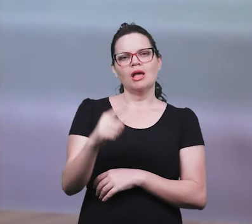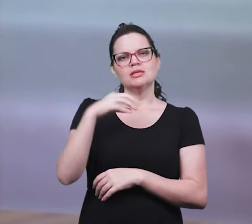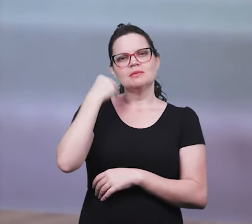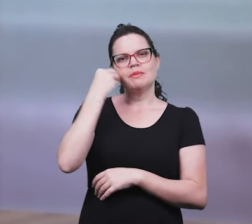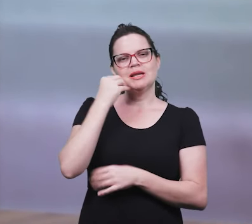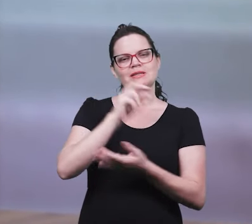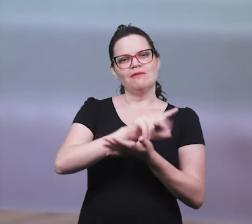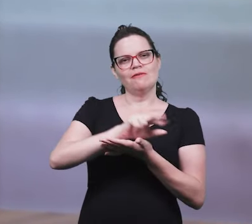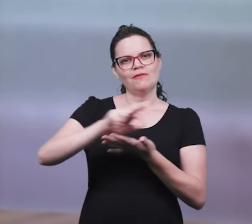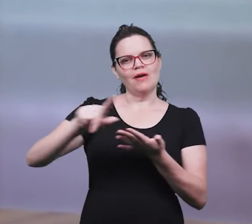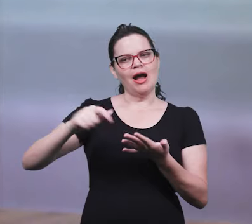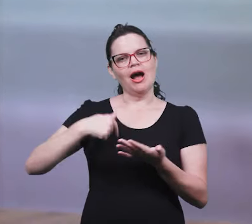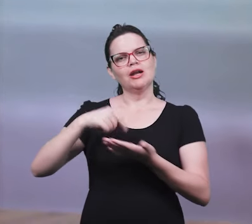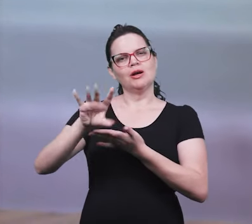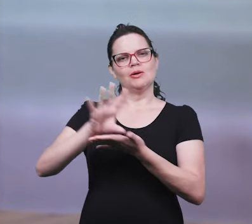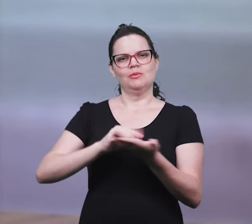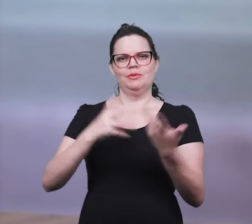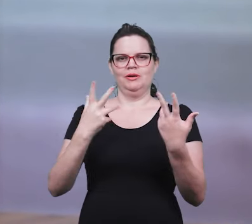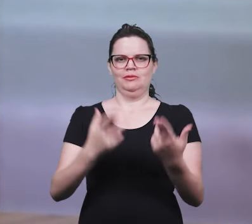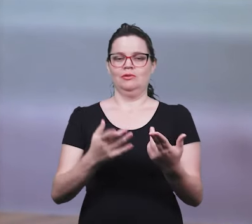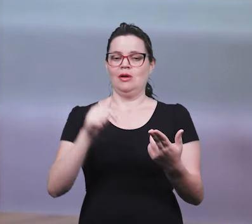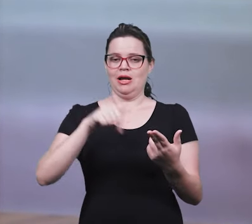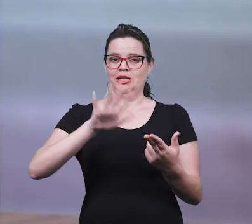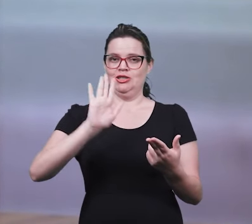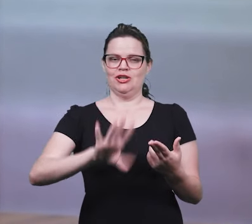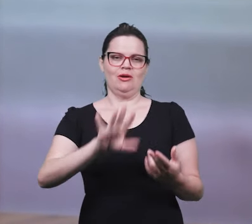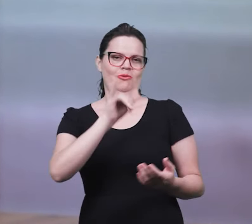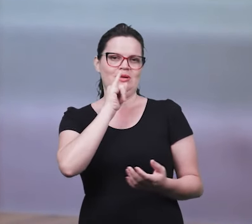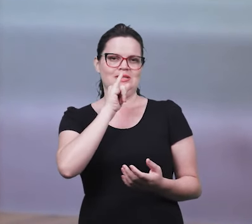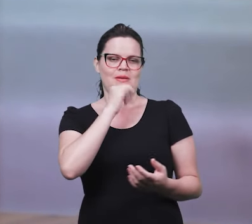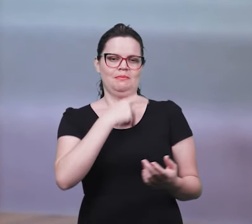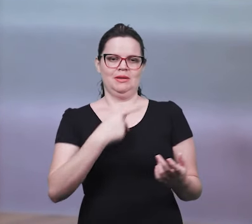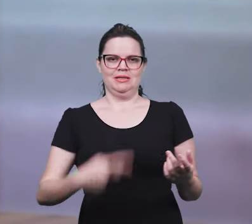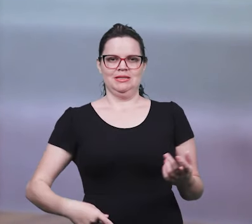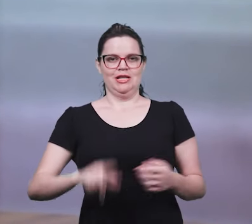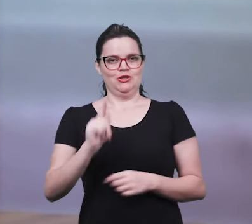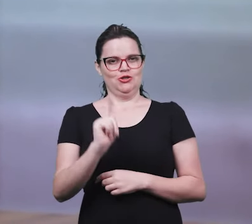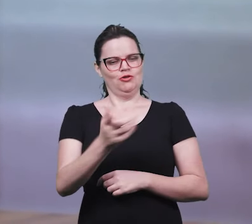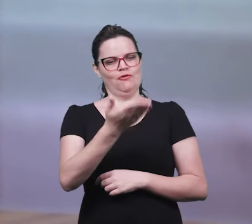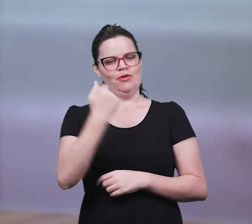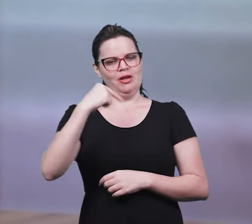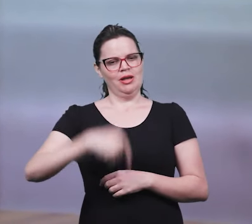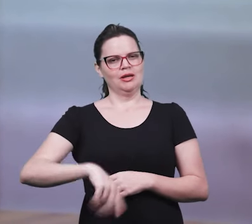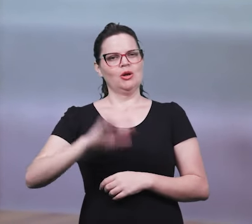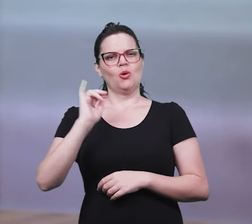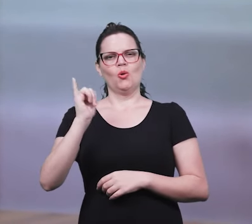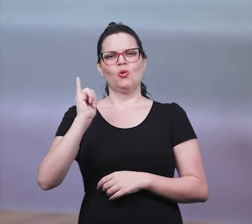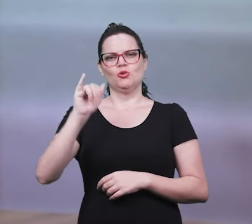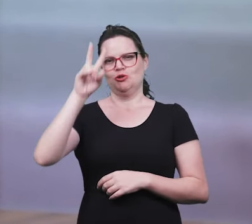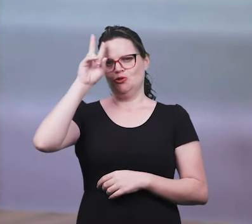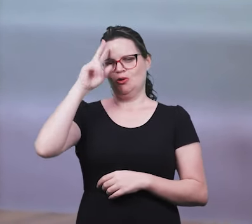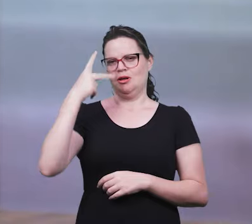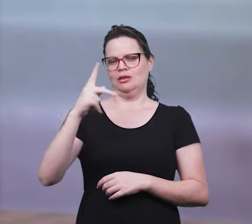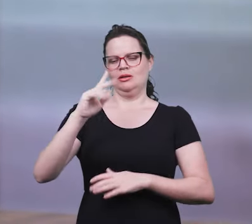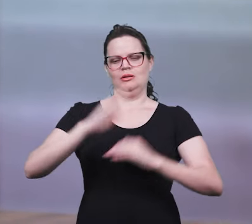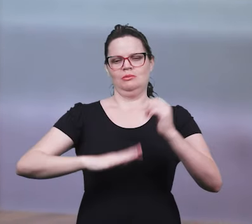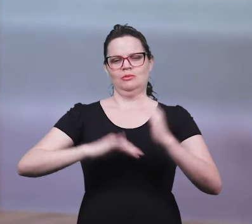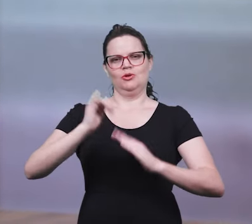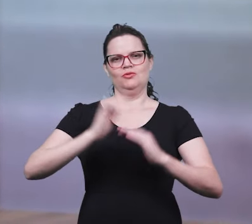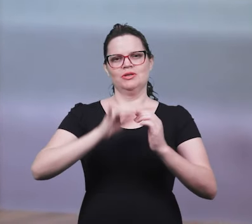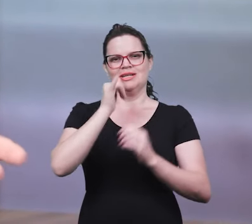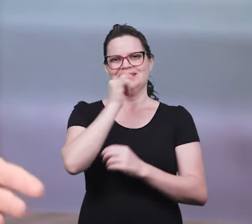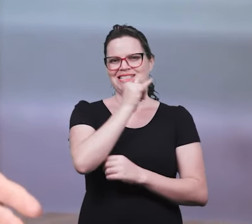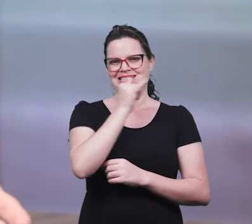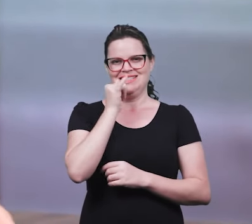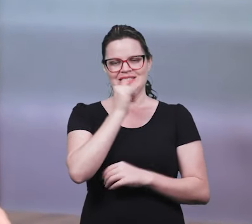Já recebemos o presidente da Igreja Cristã Maranata, pastor Geodetti Gueiros, que falou sobre a profissão de